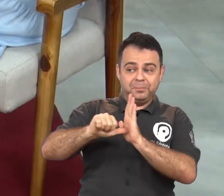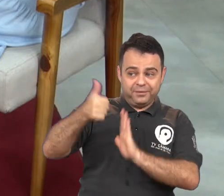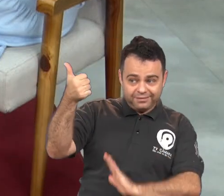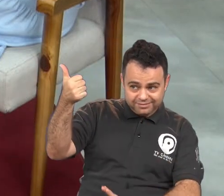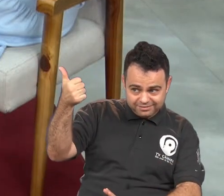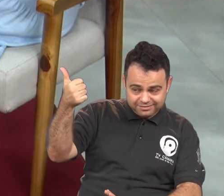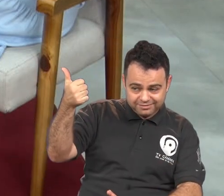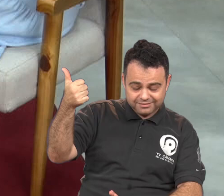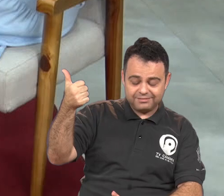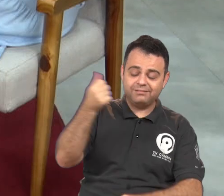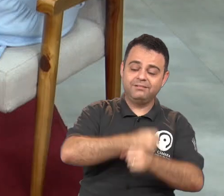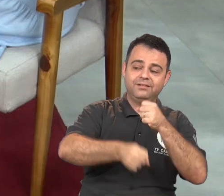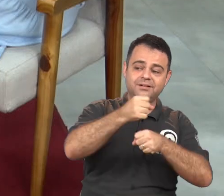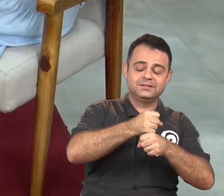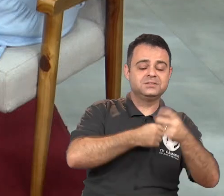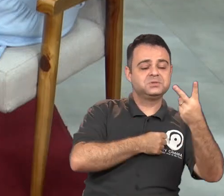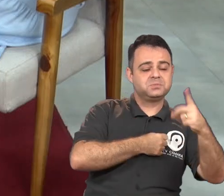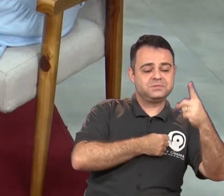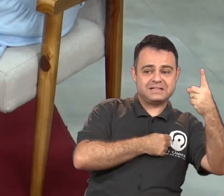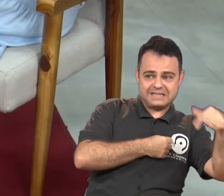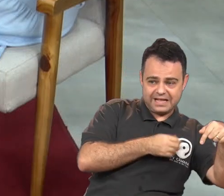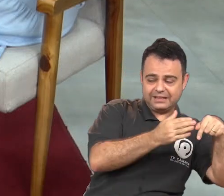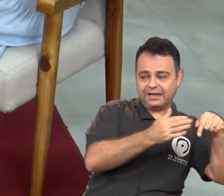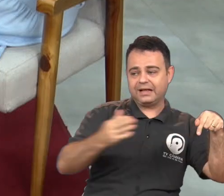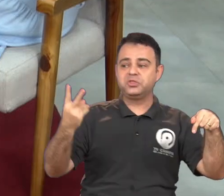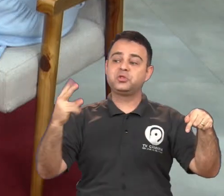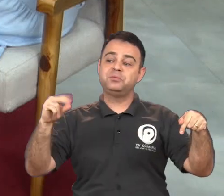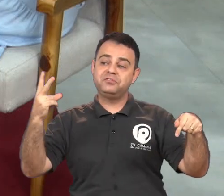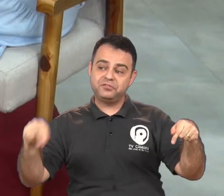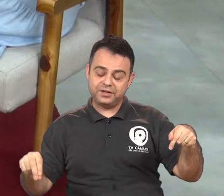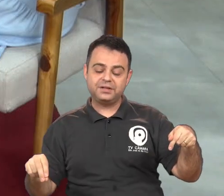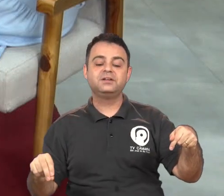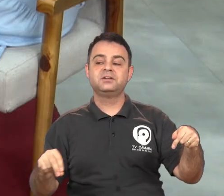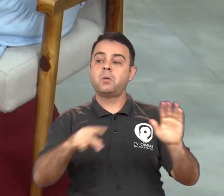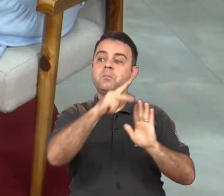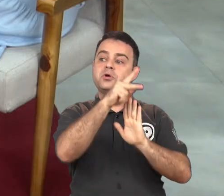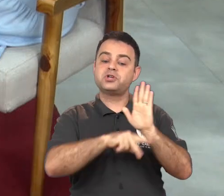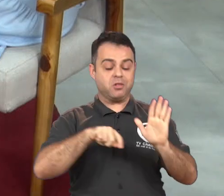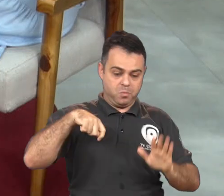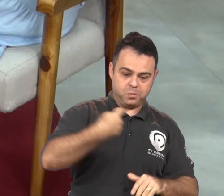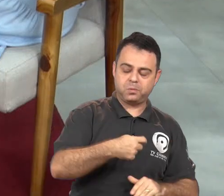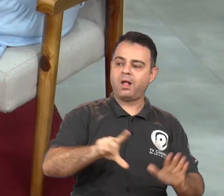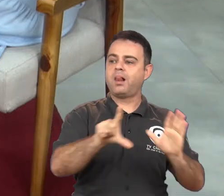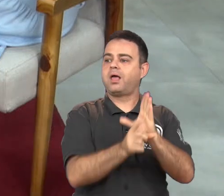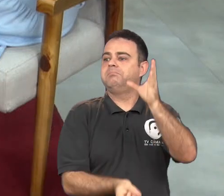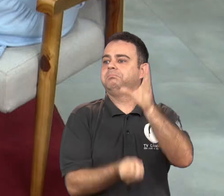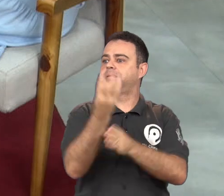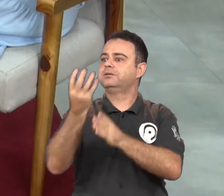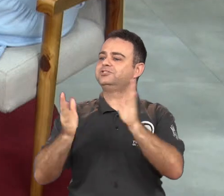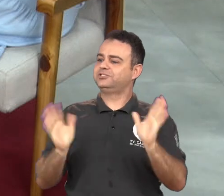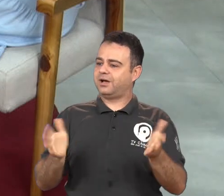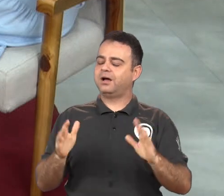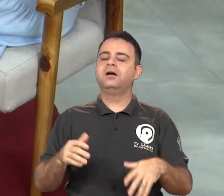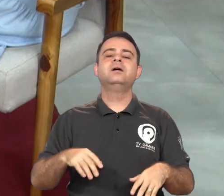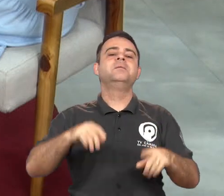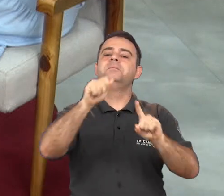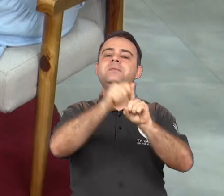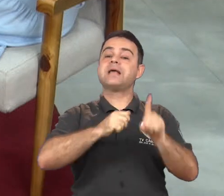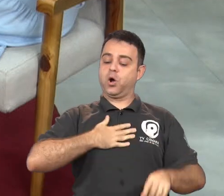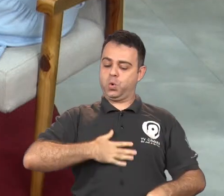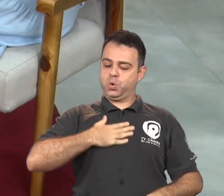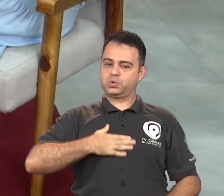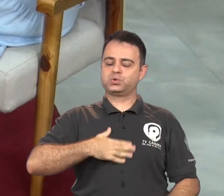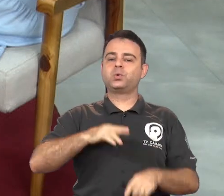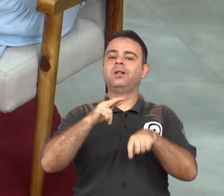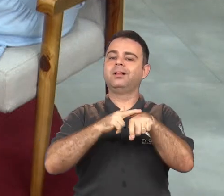foram aprovadas lá de 2017 a 2020, que estão em vigor. Queria começar falando, por exemplo, tem a campanha Agosto Lilás, a senhora